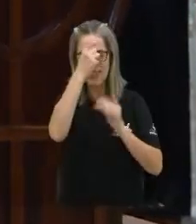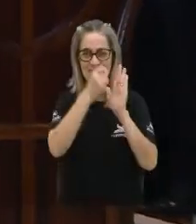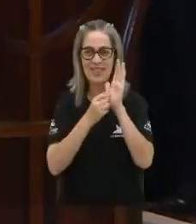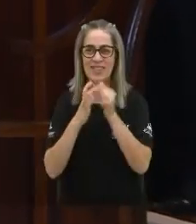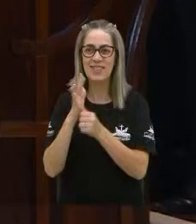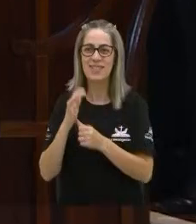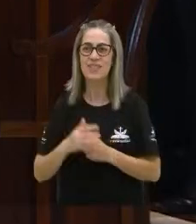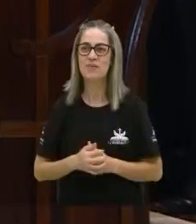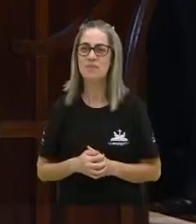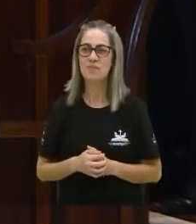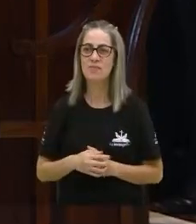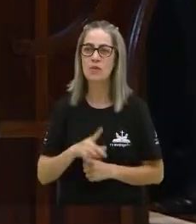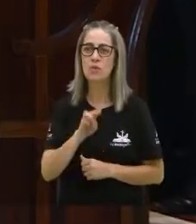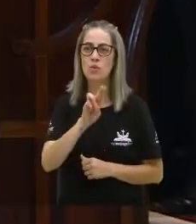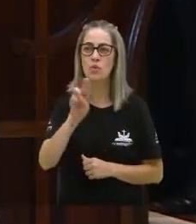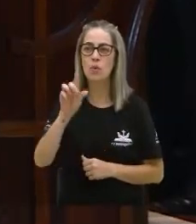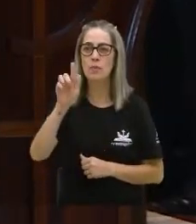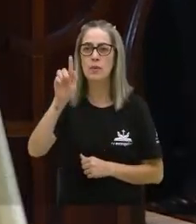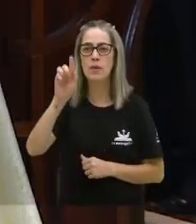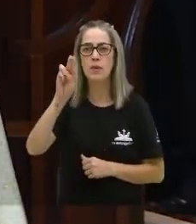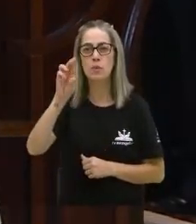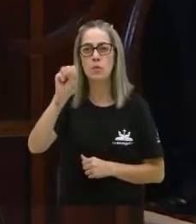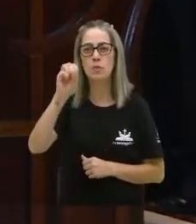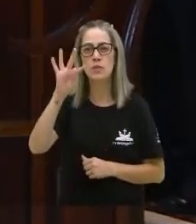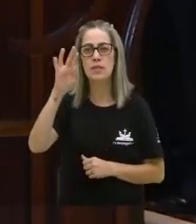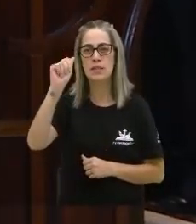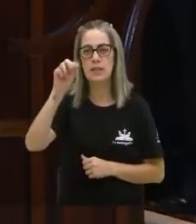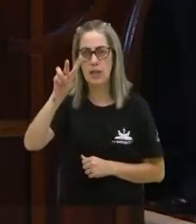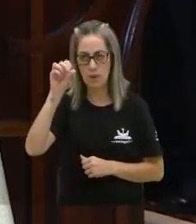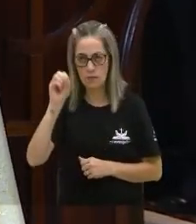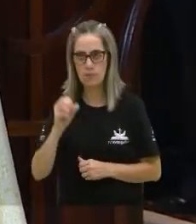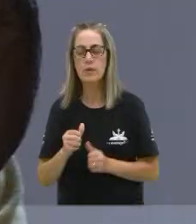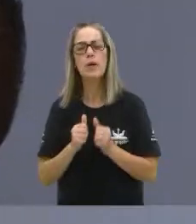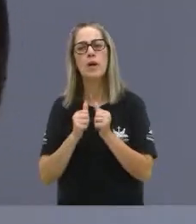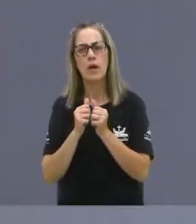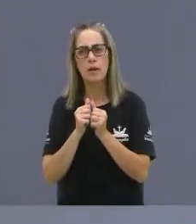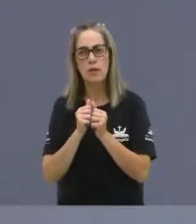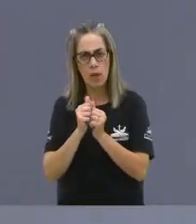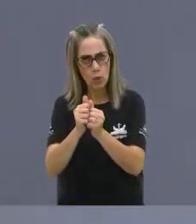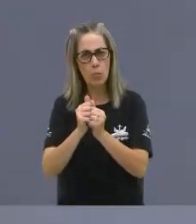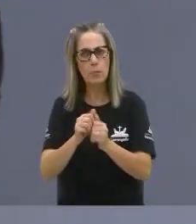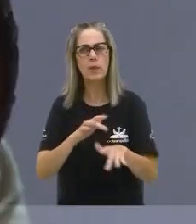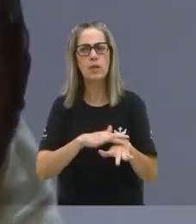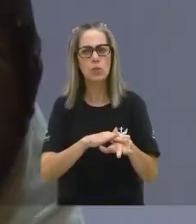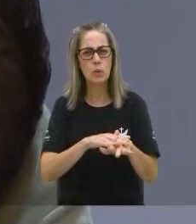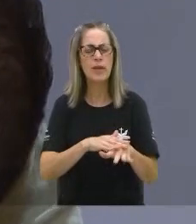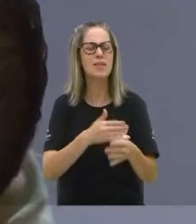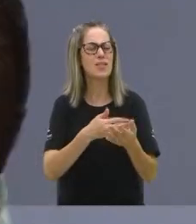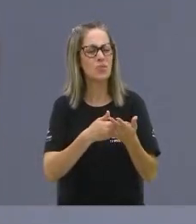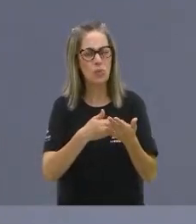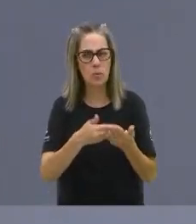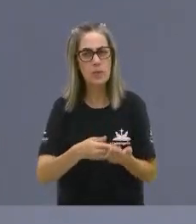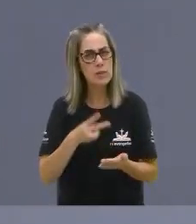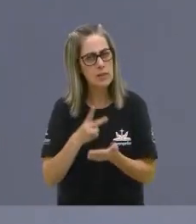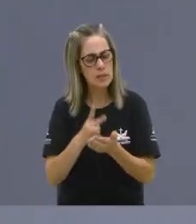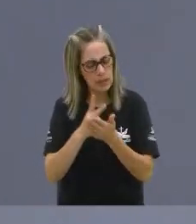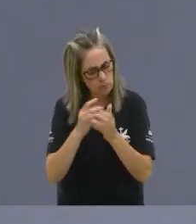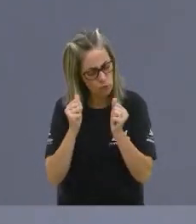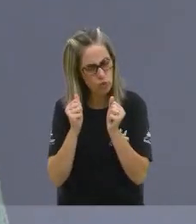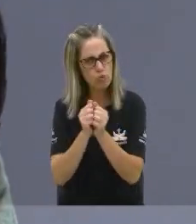nome, filho? Gustavo. Você acompanhou todo o processo dela? Tudo, desde o início e sempre ao lado